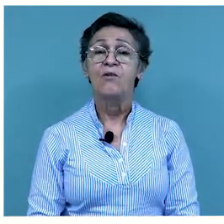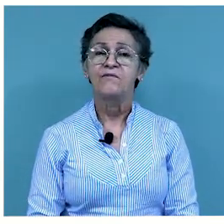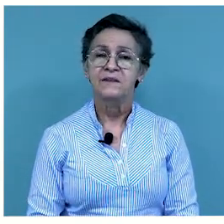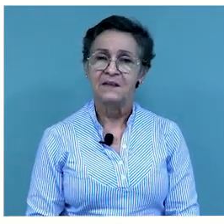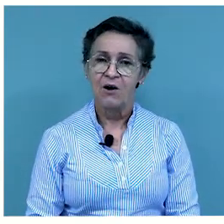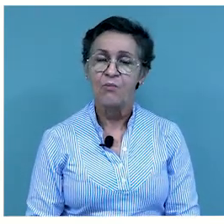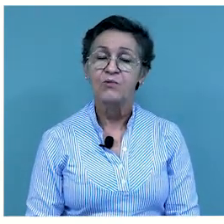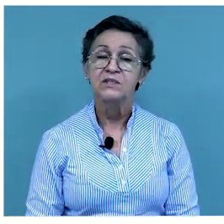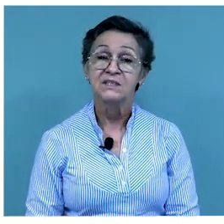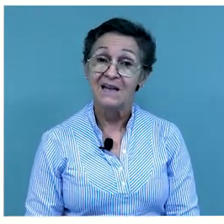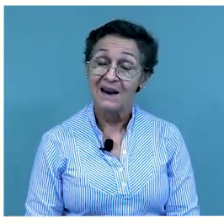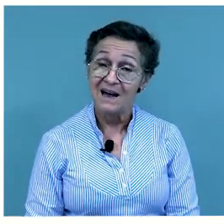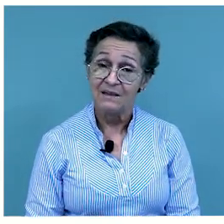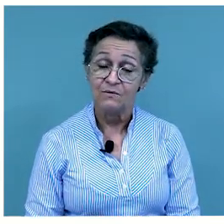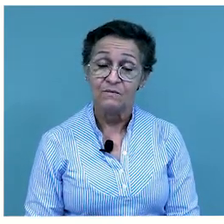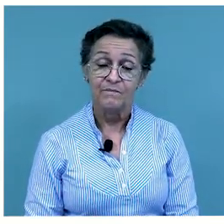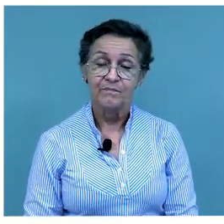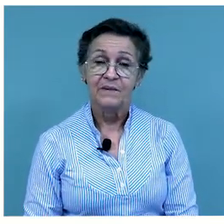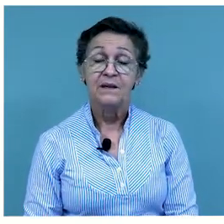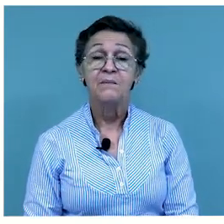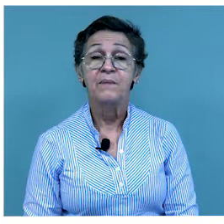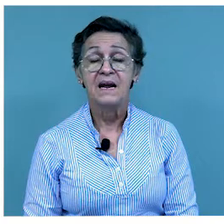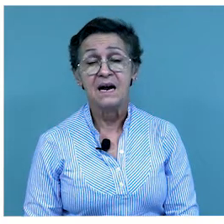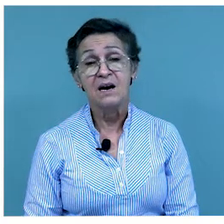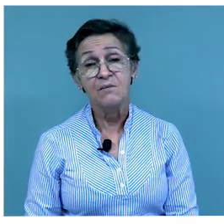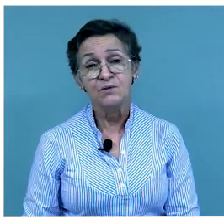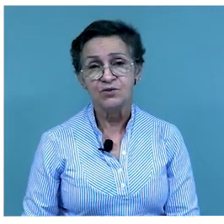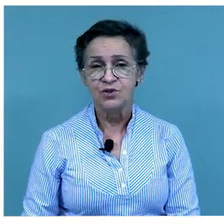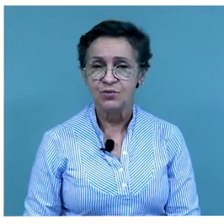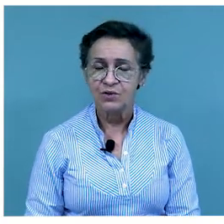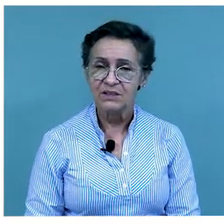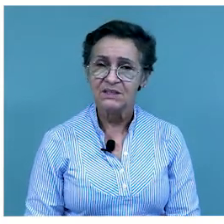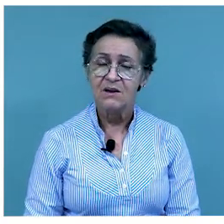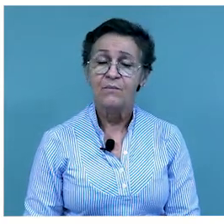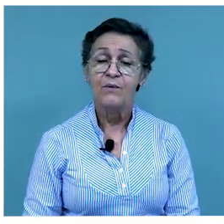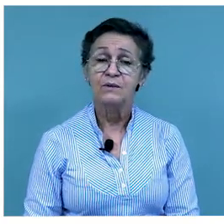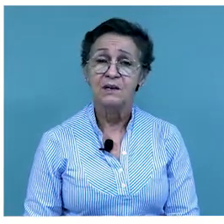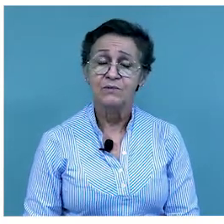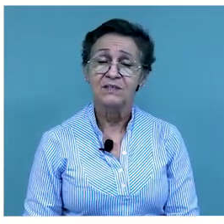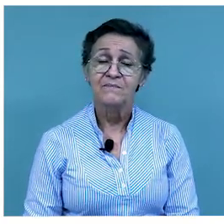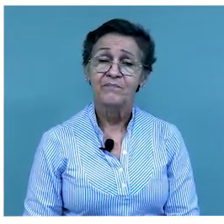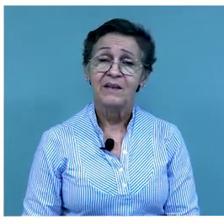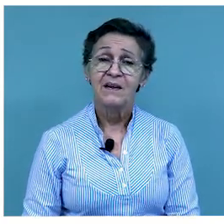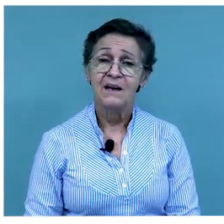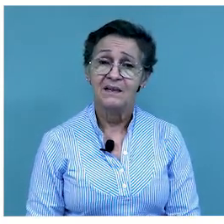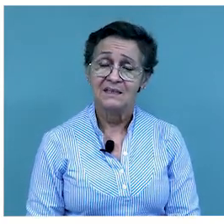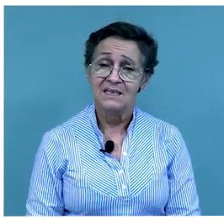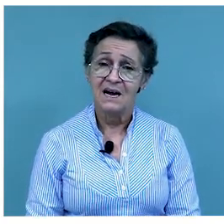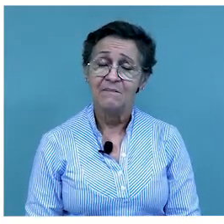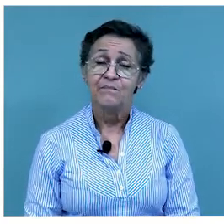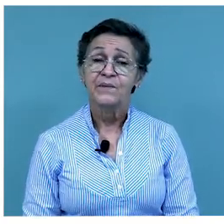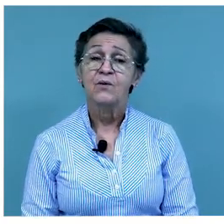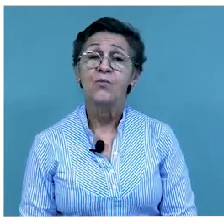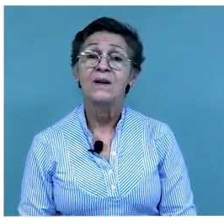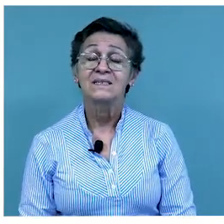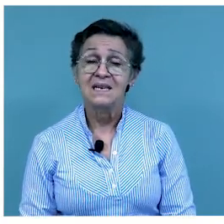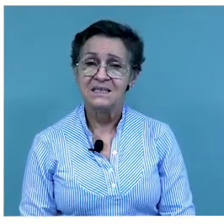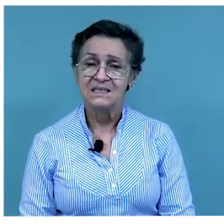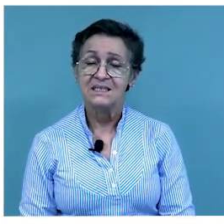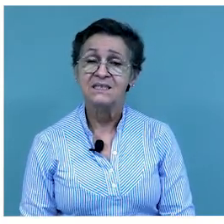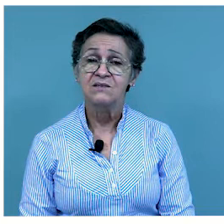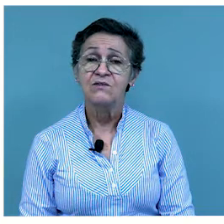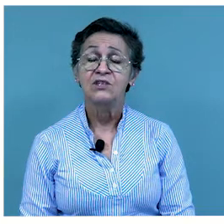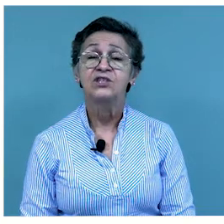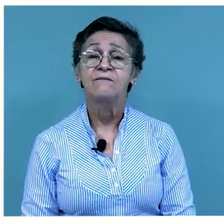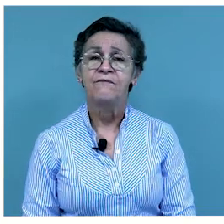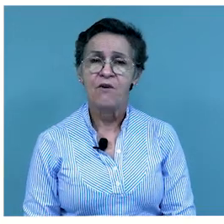um lagoftalmo instalado e para ambos os dois podemos realizar o